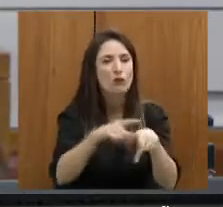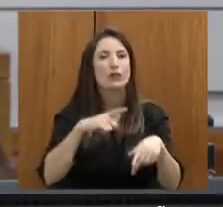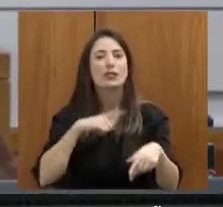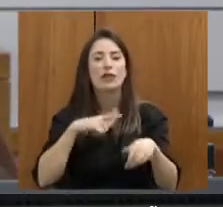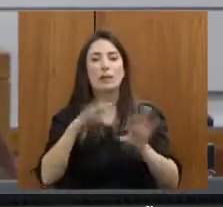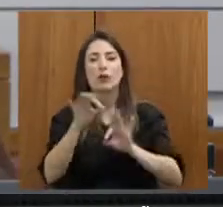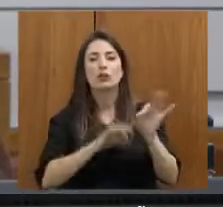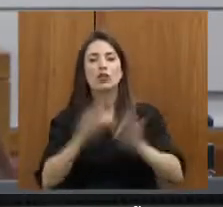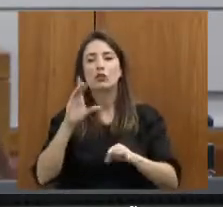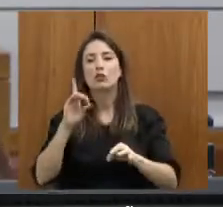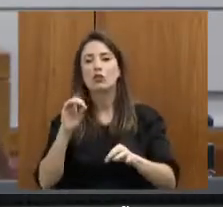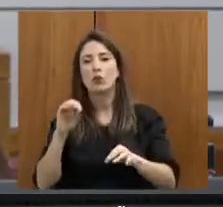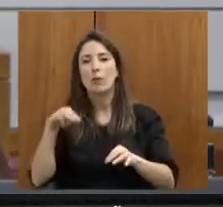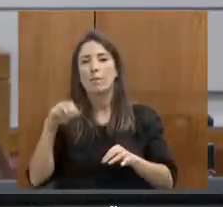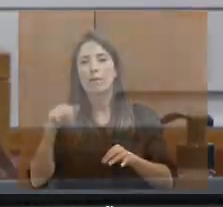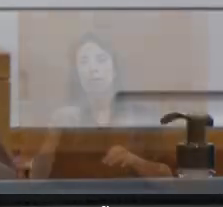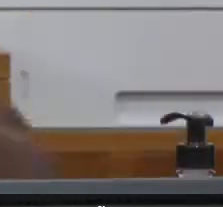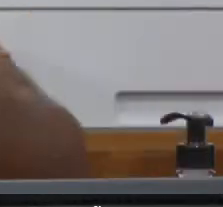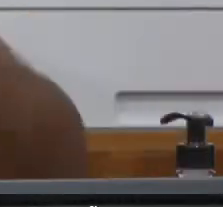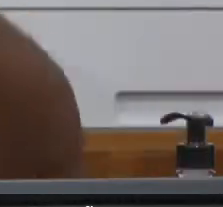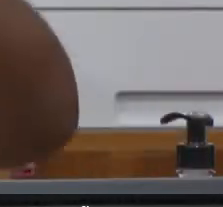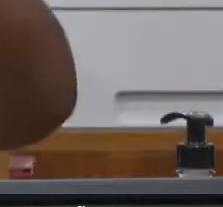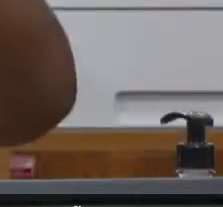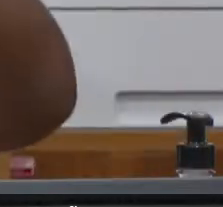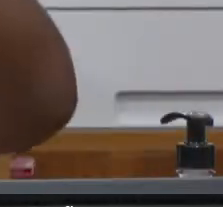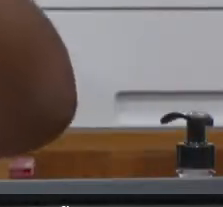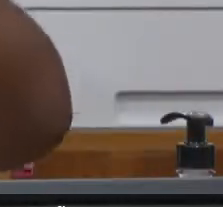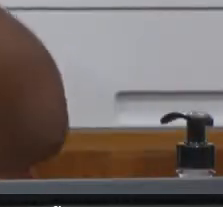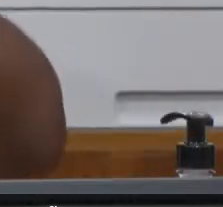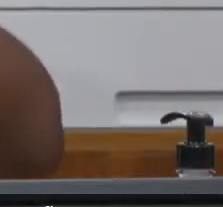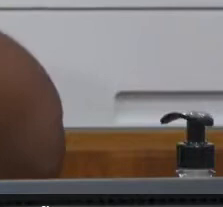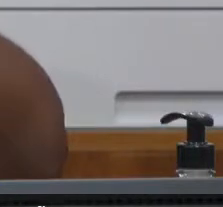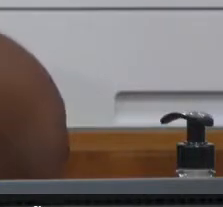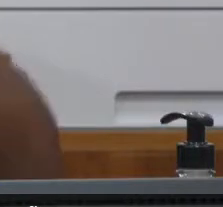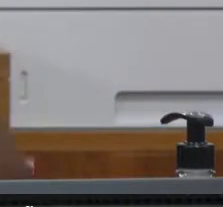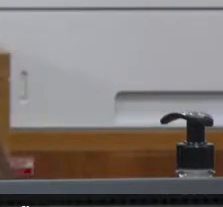manzo né aprovado no no sinapi uma vela